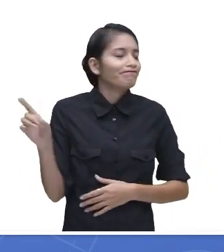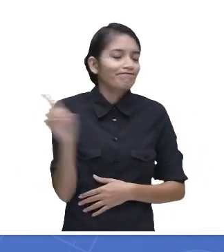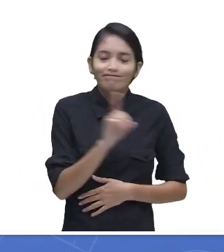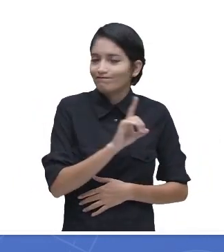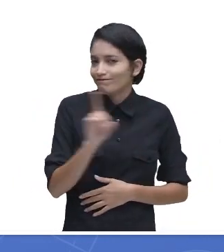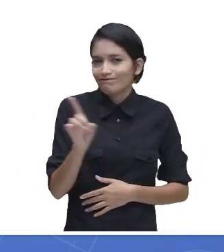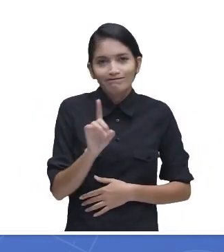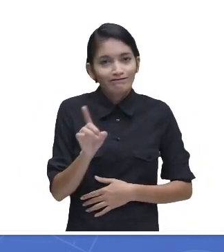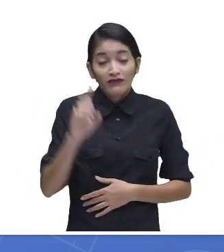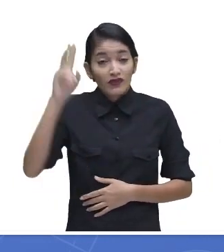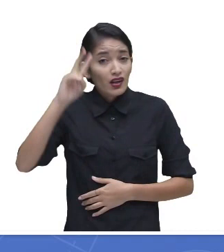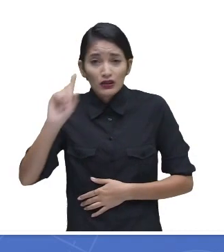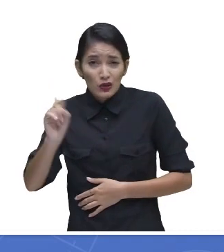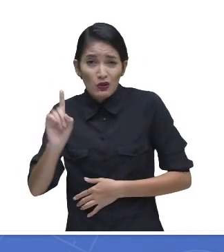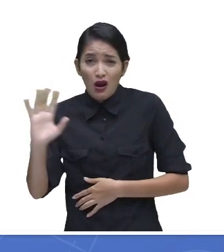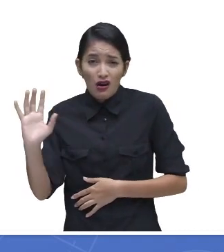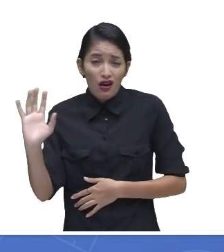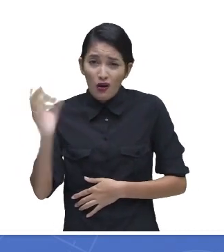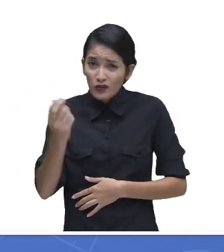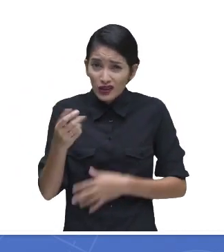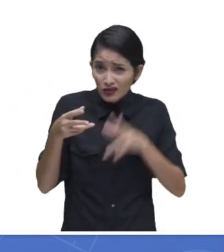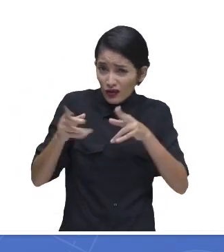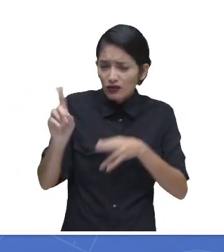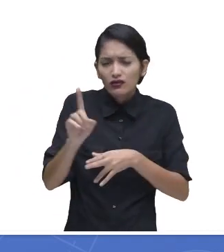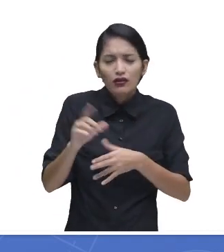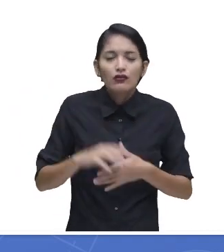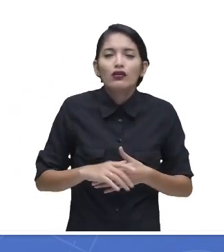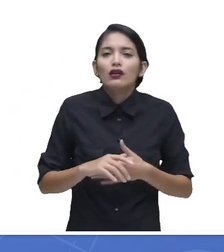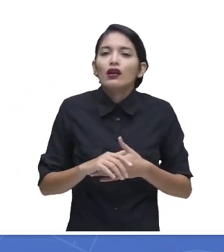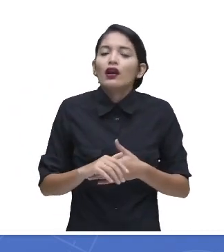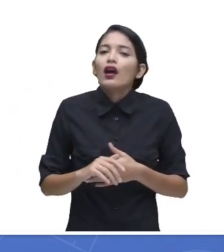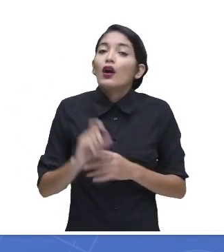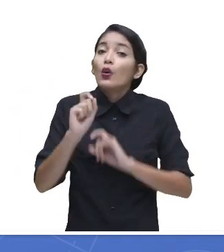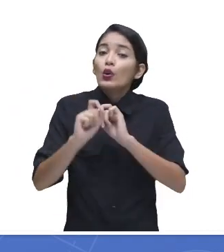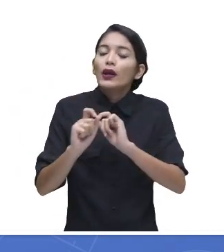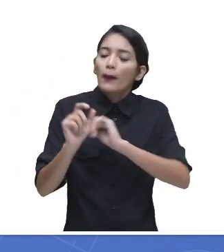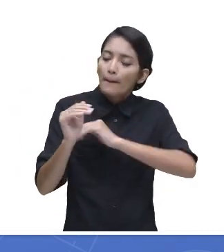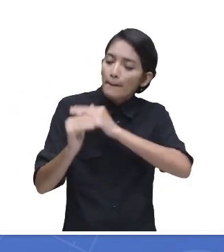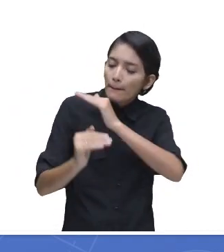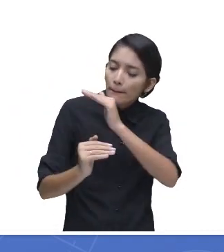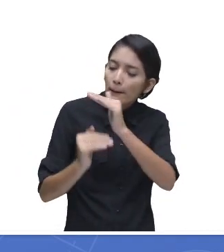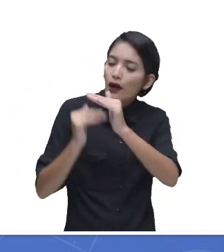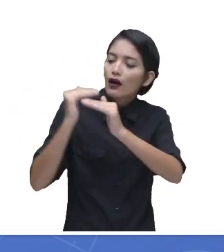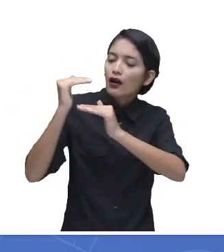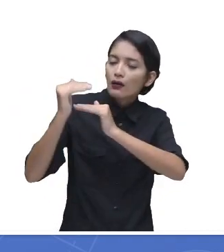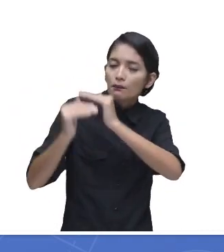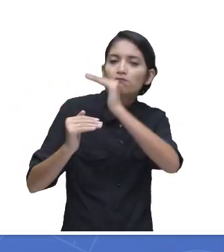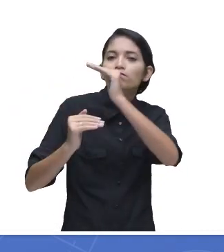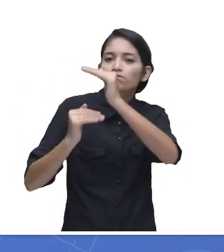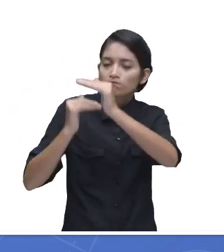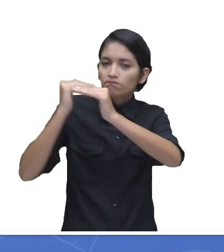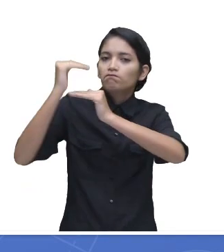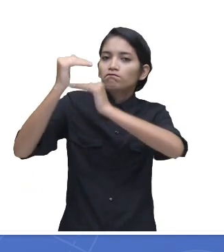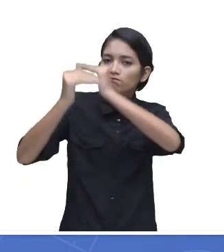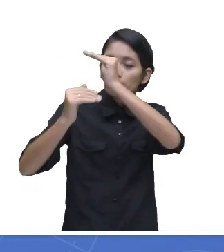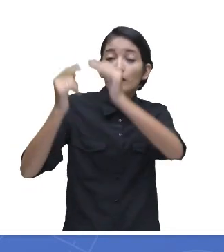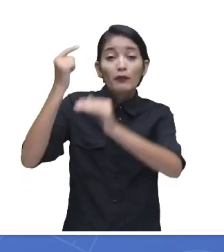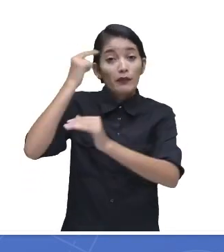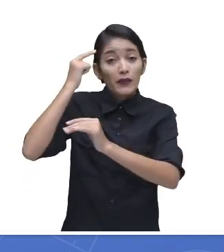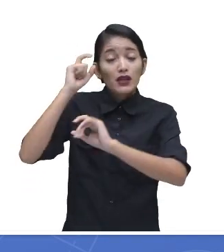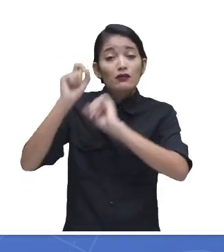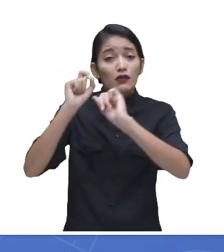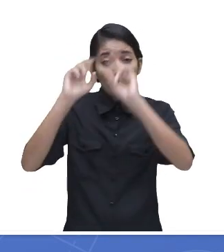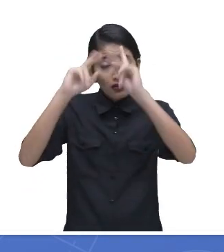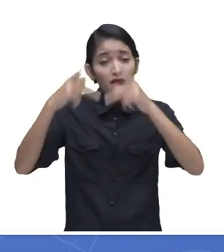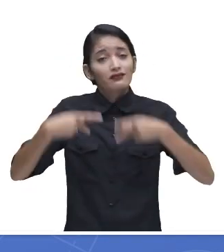história nada acontece assim. É fruto de quê? De uma construção. É fruto de um processo do pensamento humano.